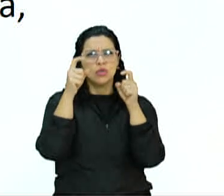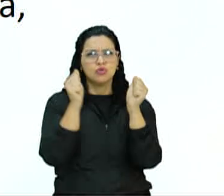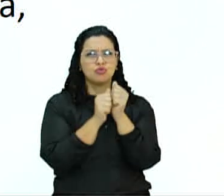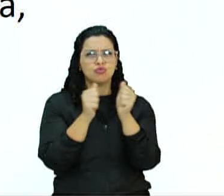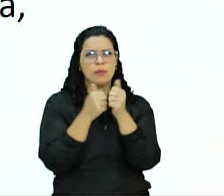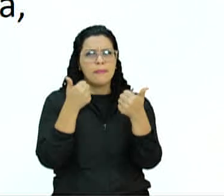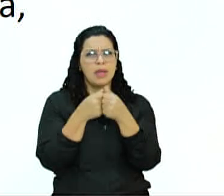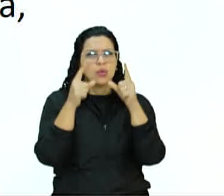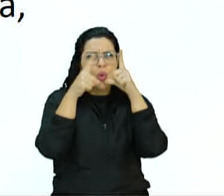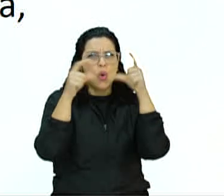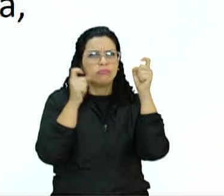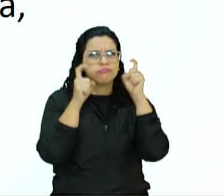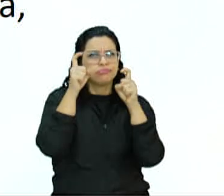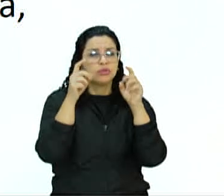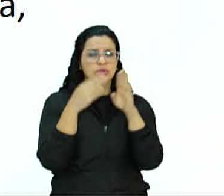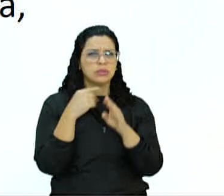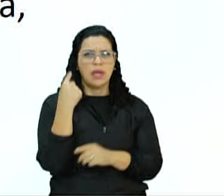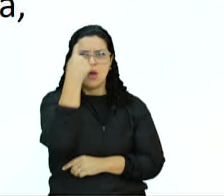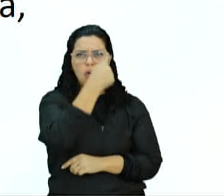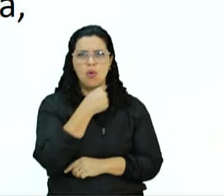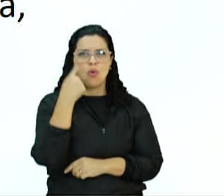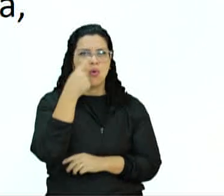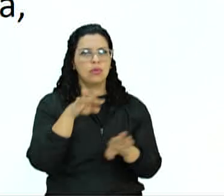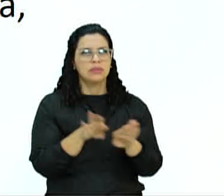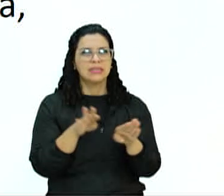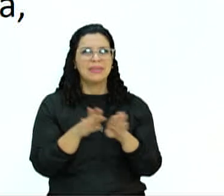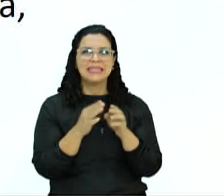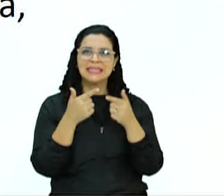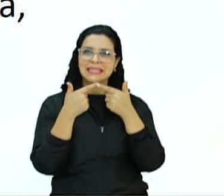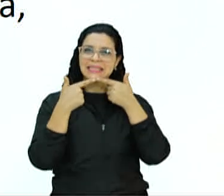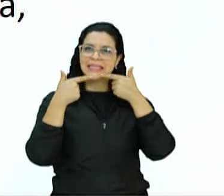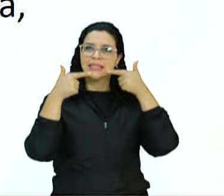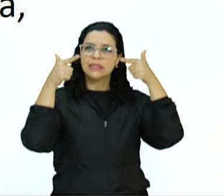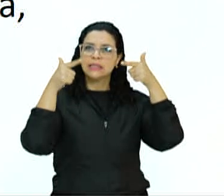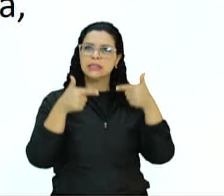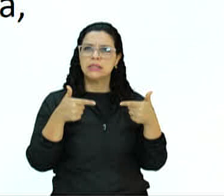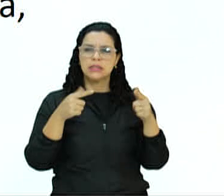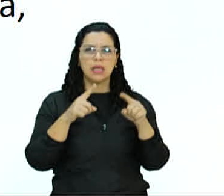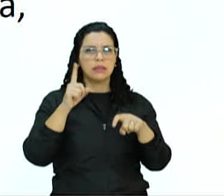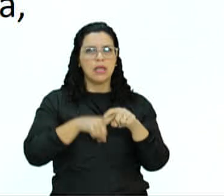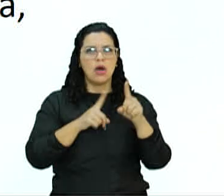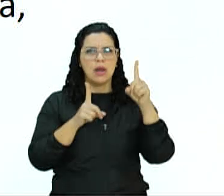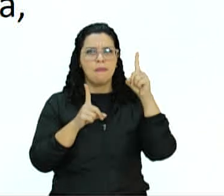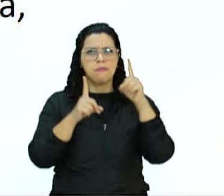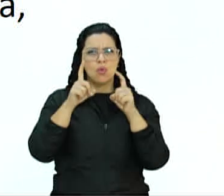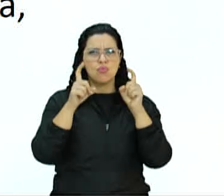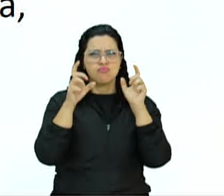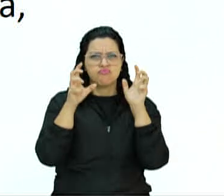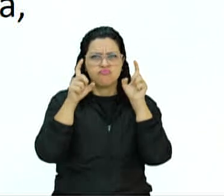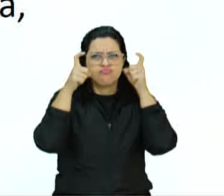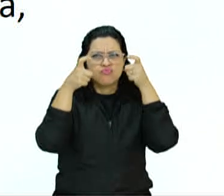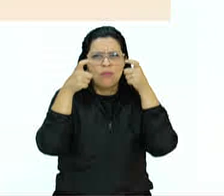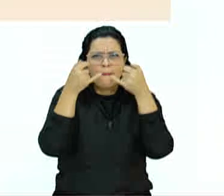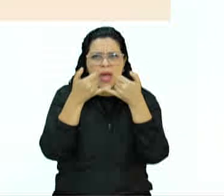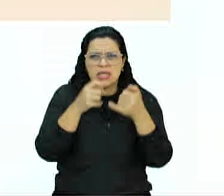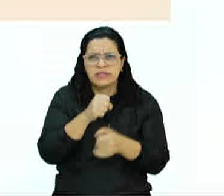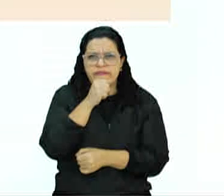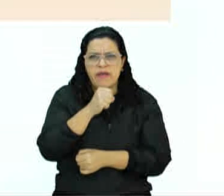redor de seus olhos. A fisionomia, tão aberta e lisa, repentinamente escureceu,